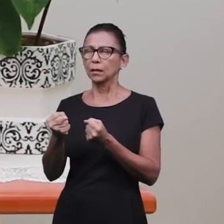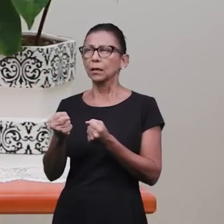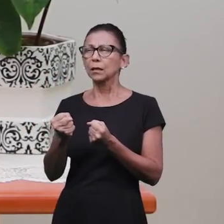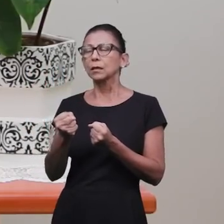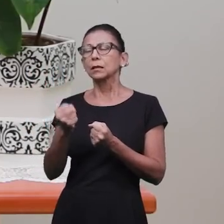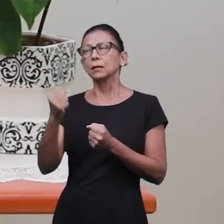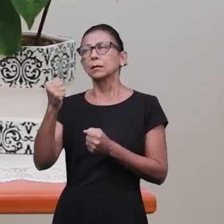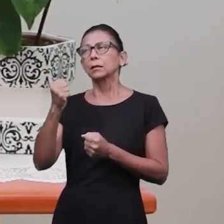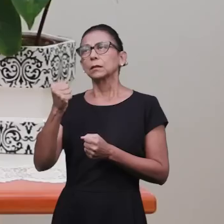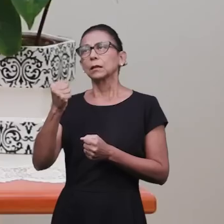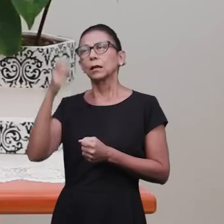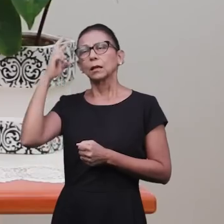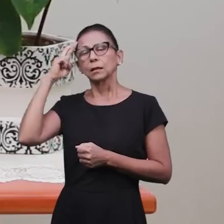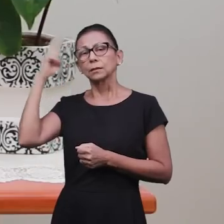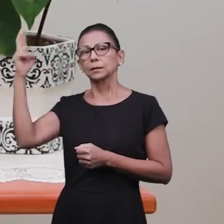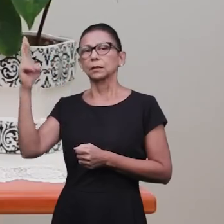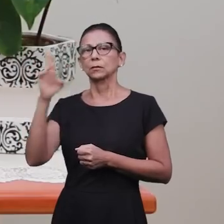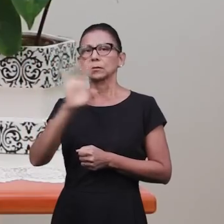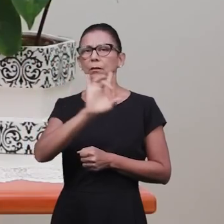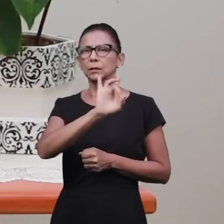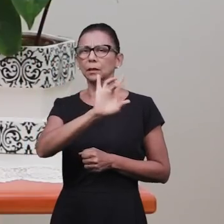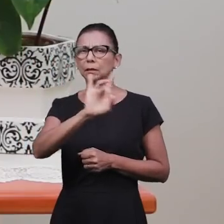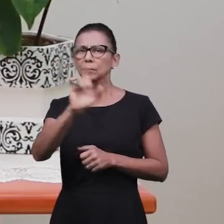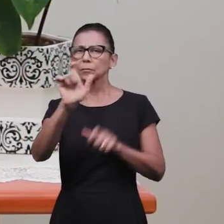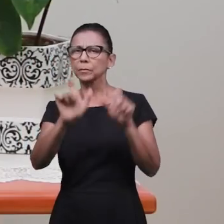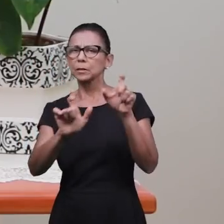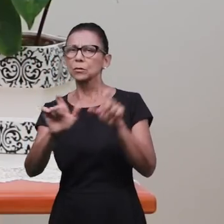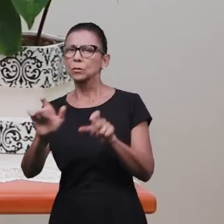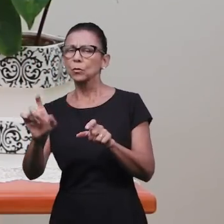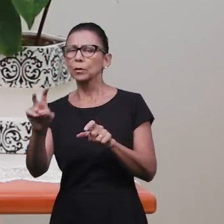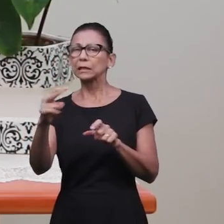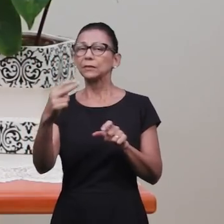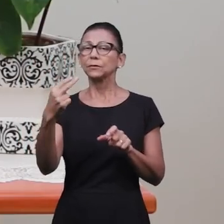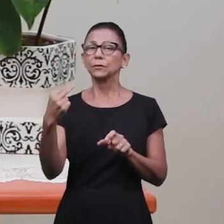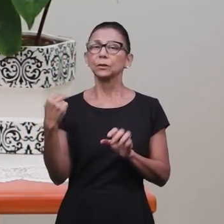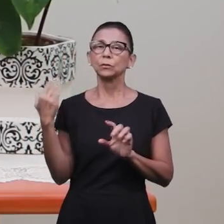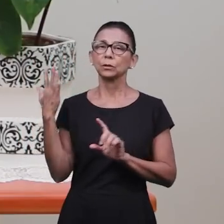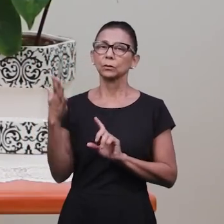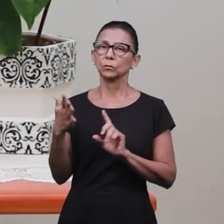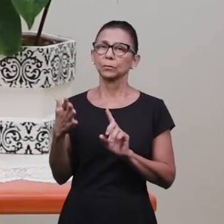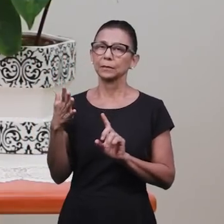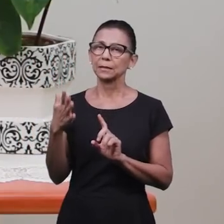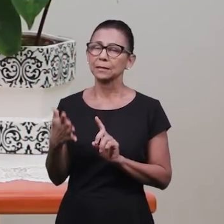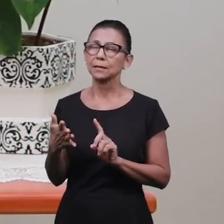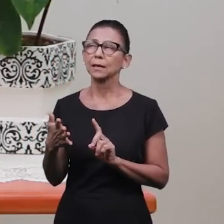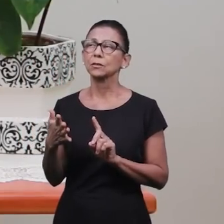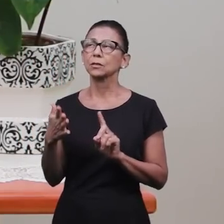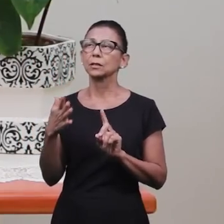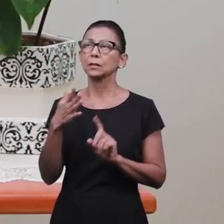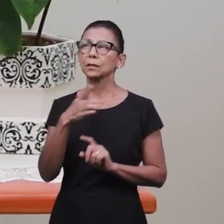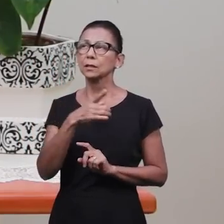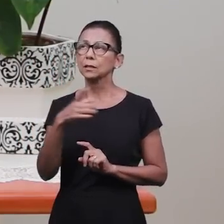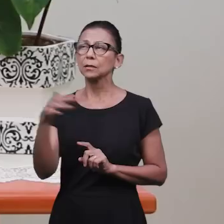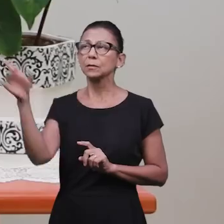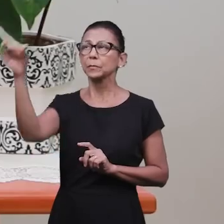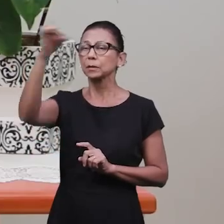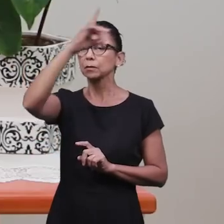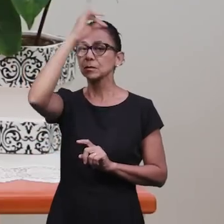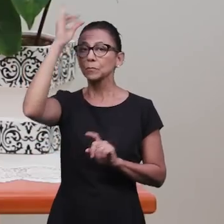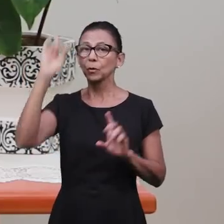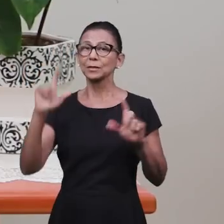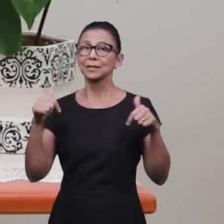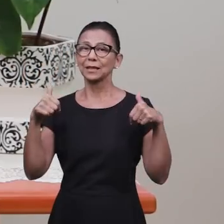ouviu esta palavra. Senhor, que ele possa também receber o azeite na sua vida, possa receber